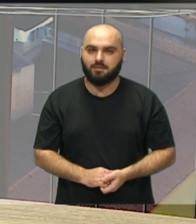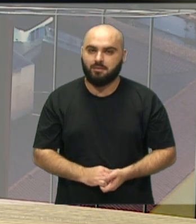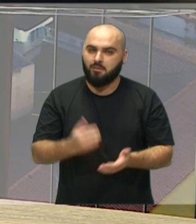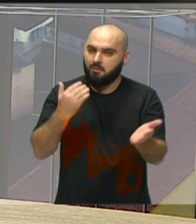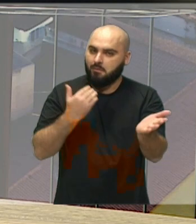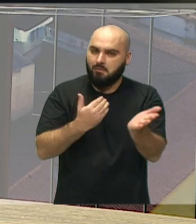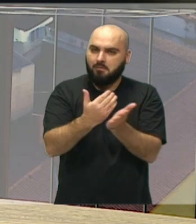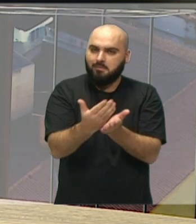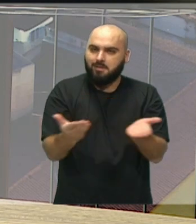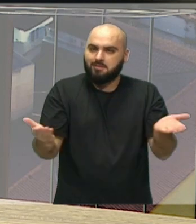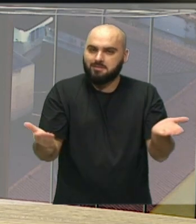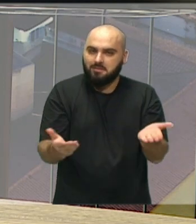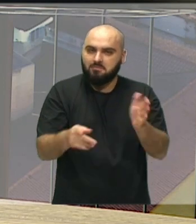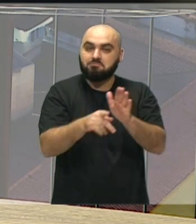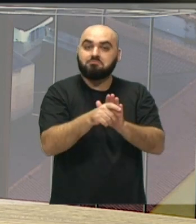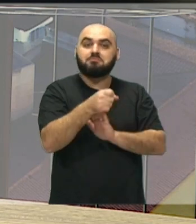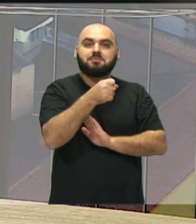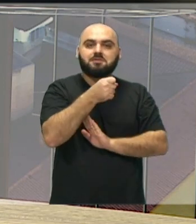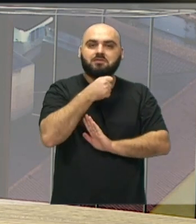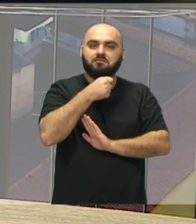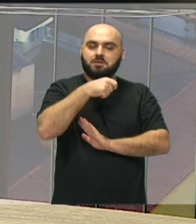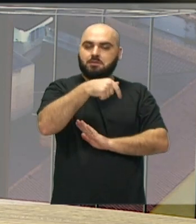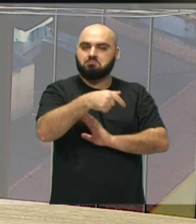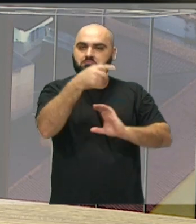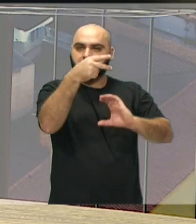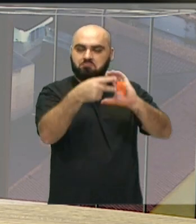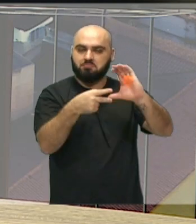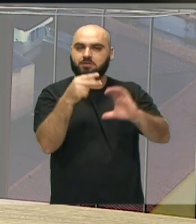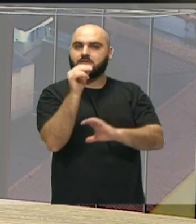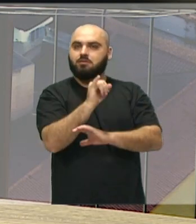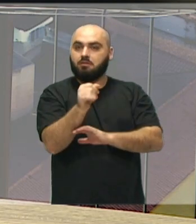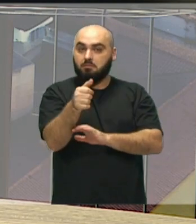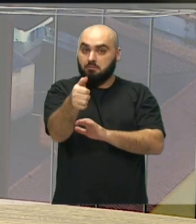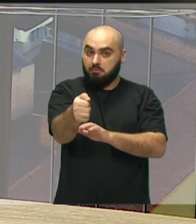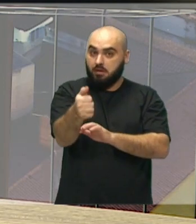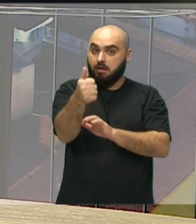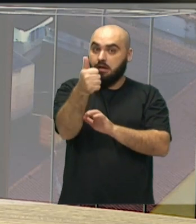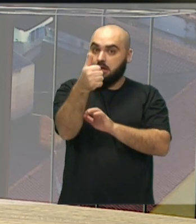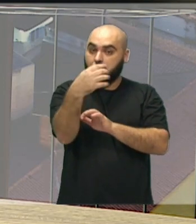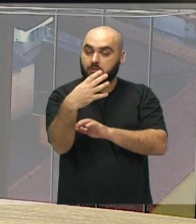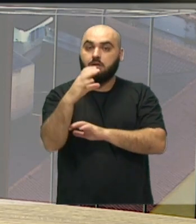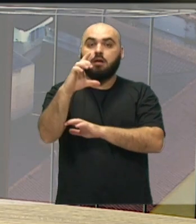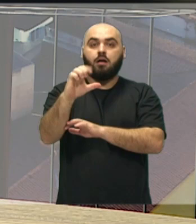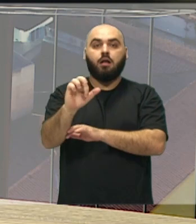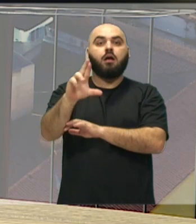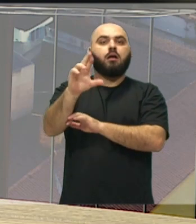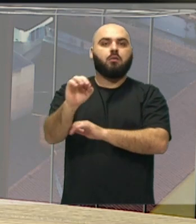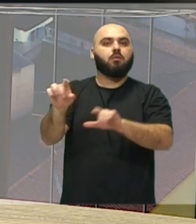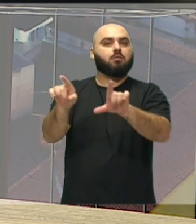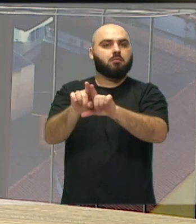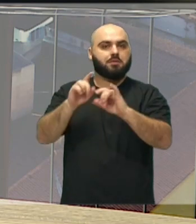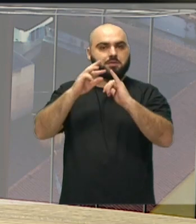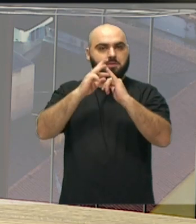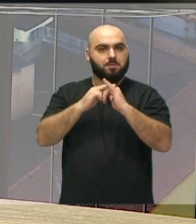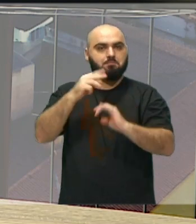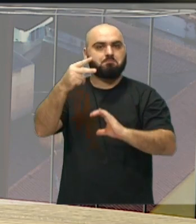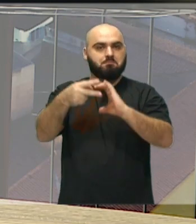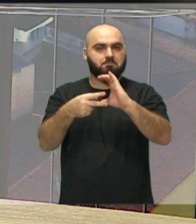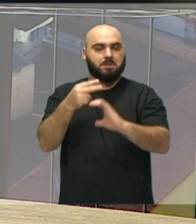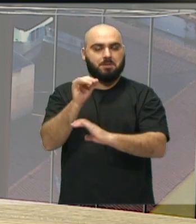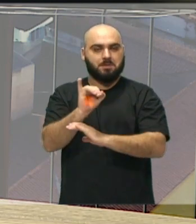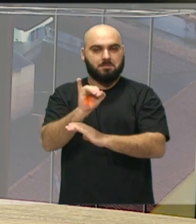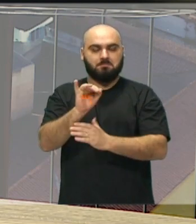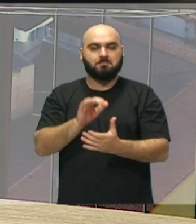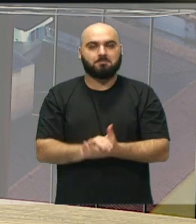Começa agora mais um Câmara Aberta pela TV Câmara de Itajaí, no canal 14 da Claro e também no YouTube da Câmara de Vereadores de